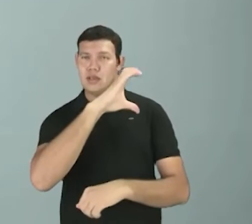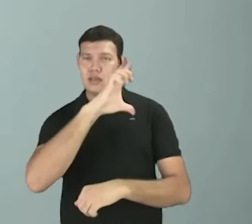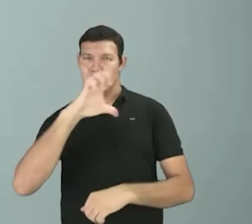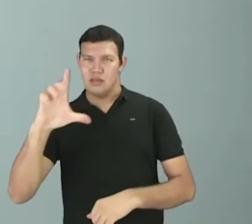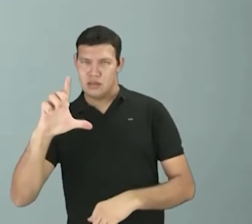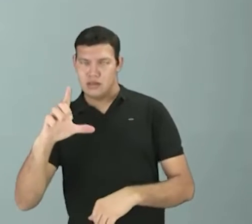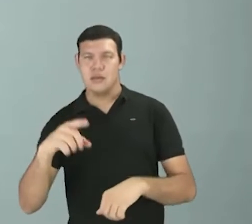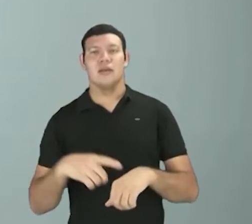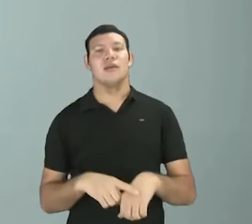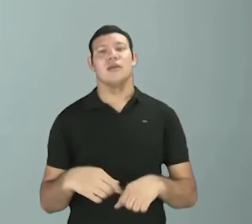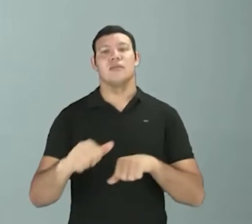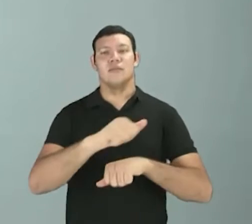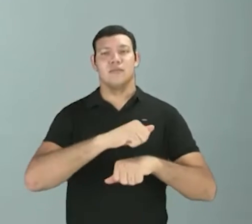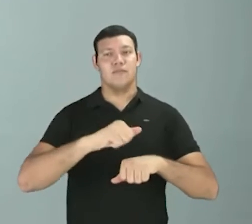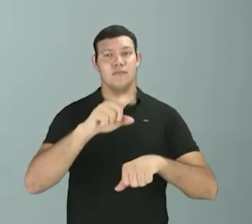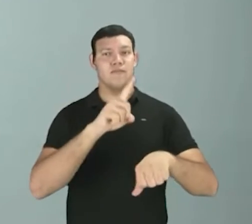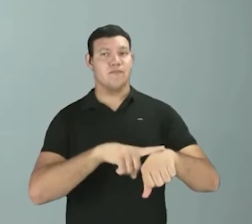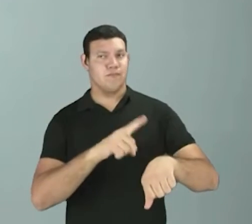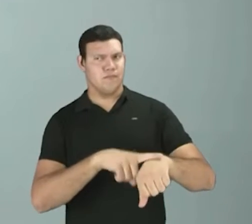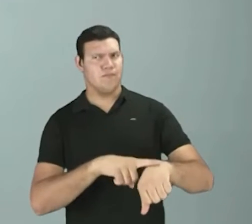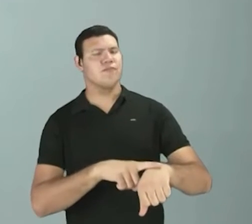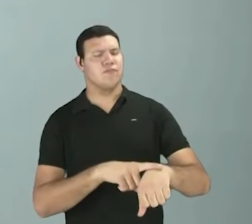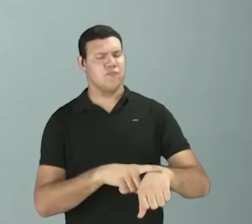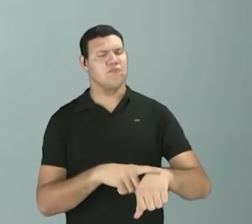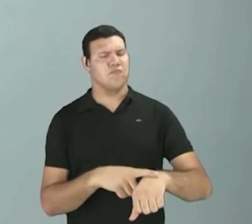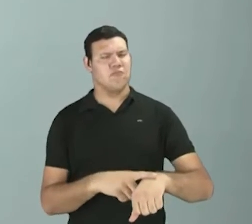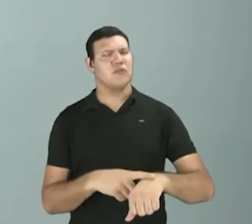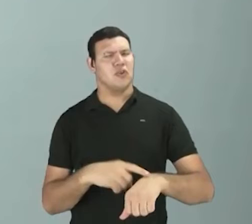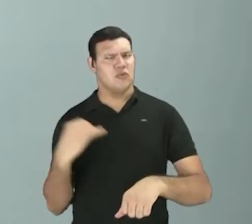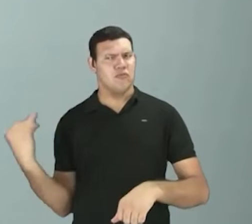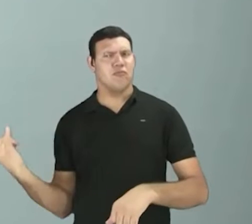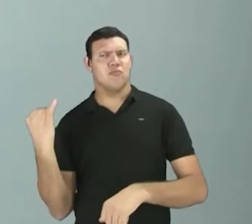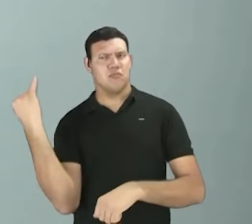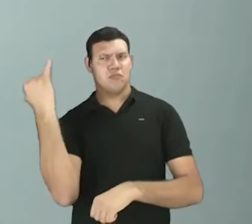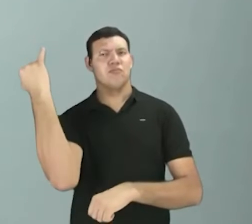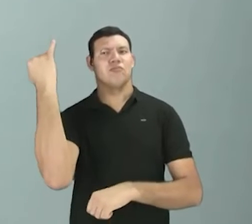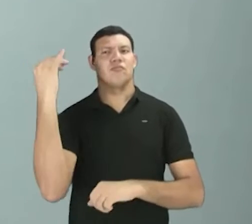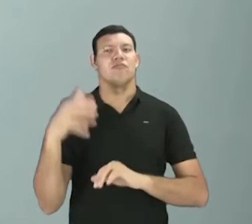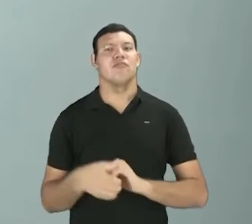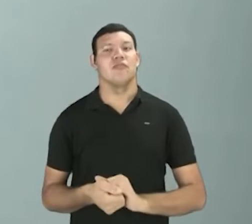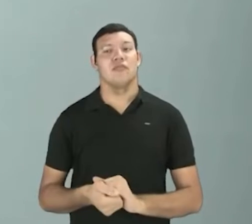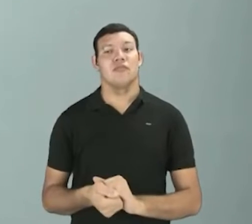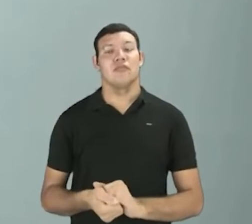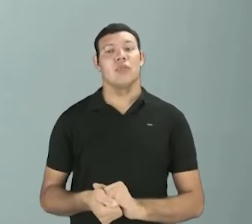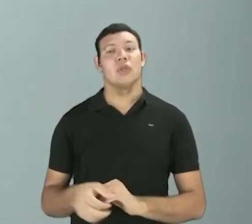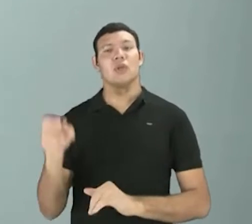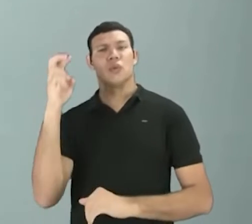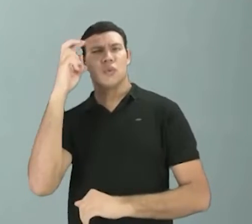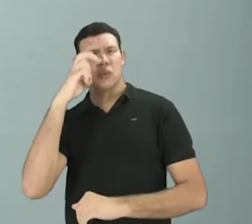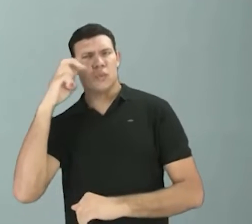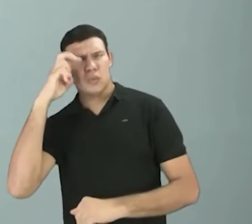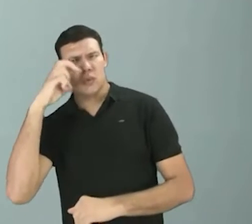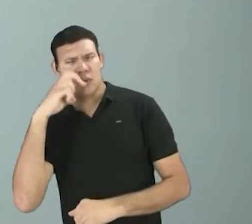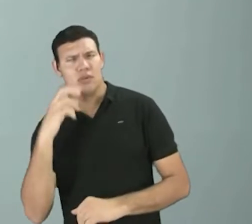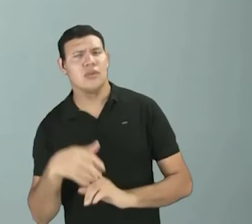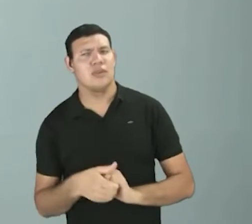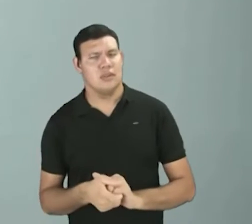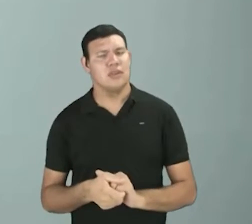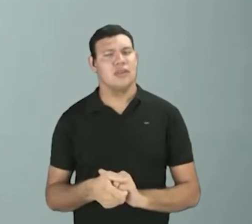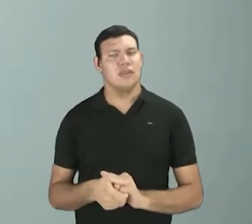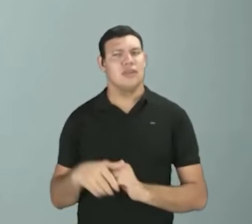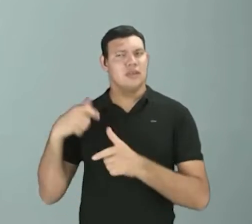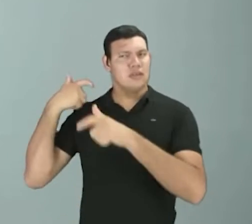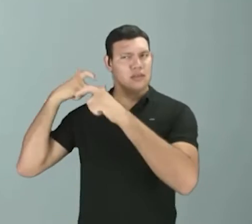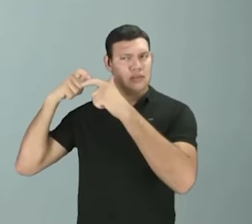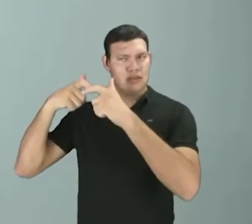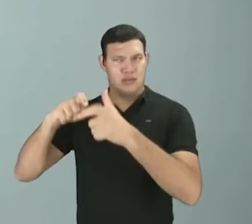voltar já já no slide, mas eles também são fundamentais. Já devem ter ouvido sobre aquela teoria da relatividade